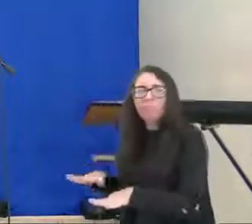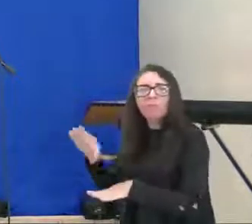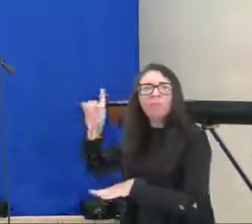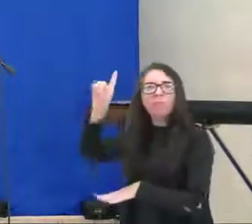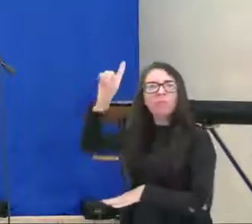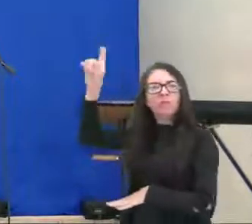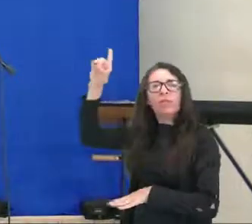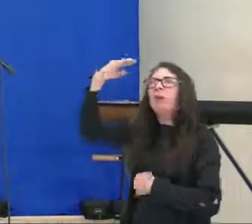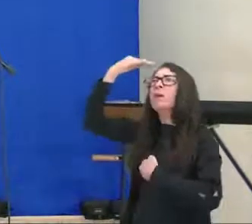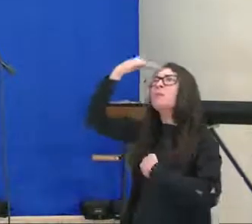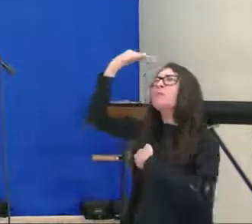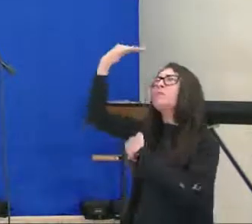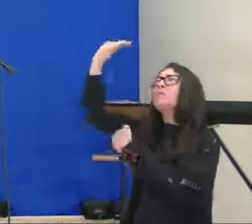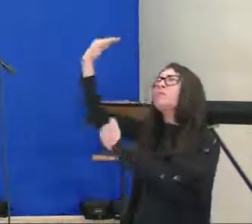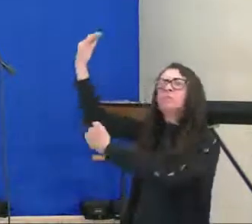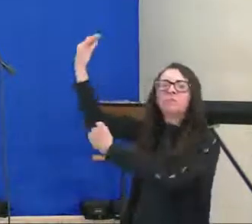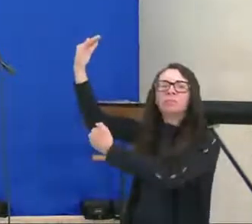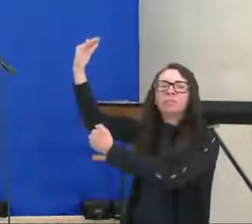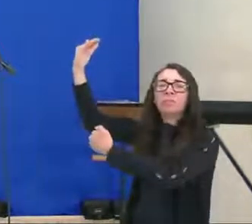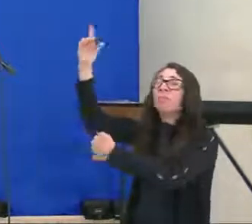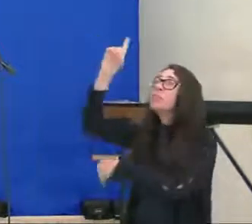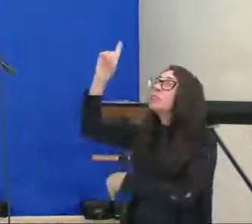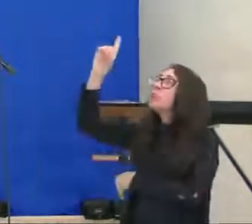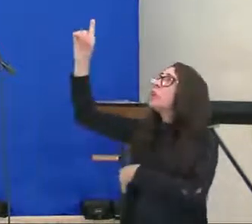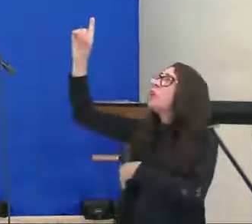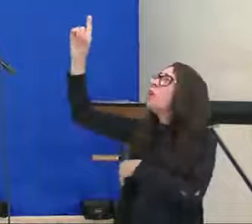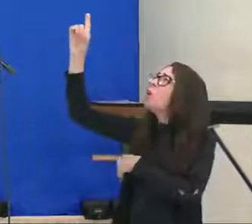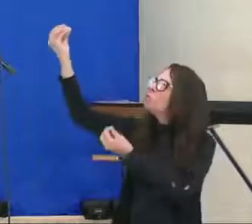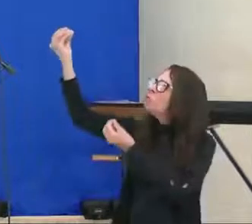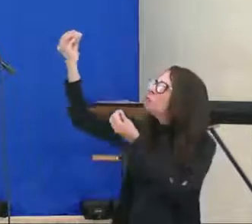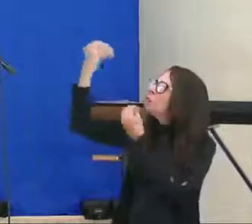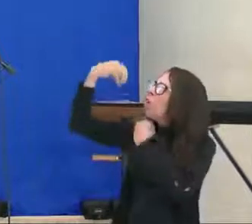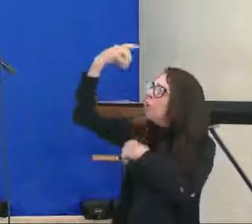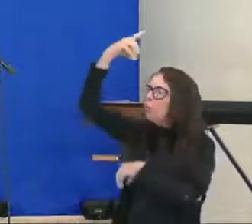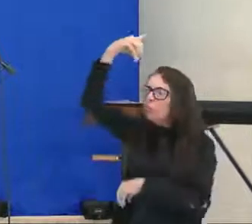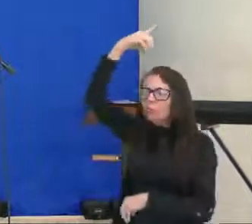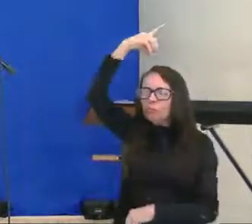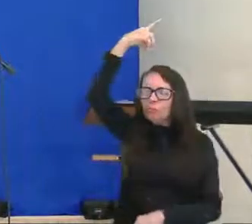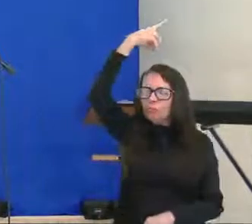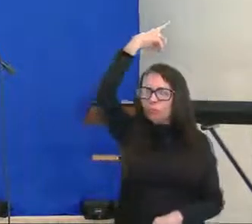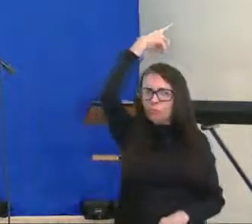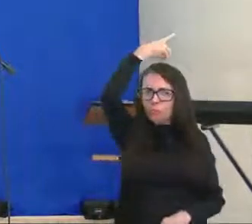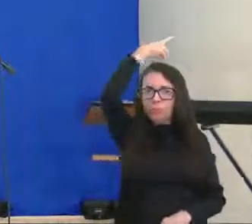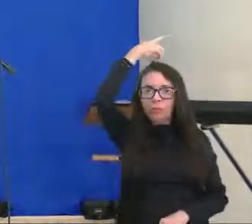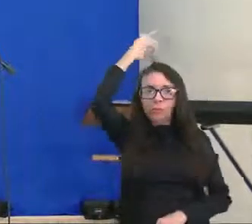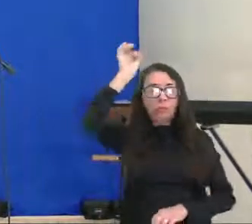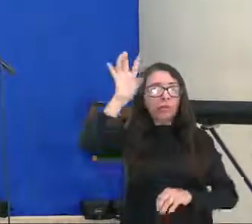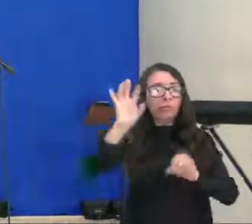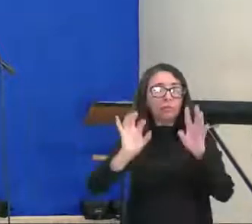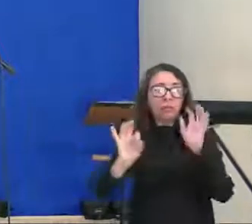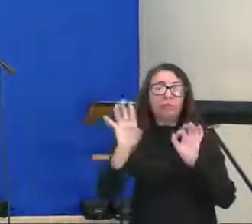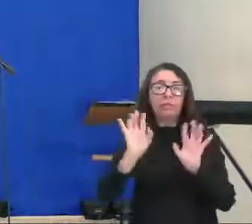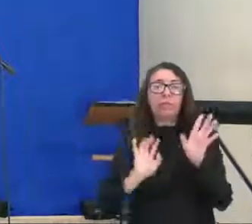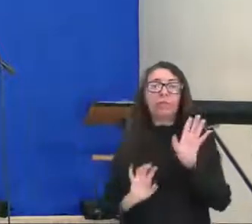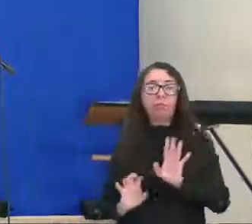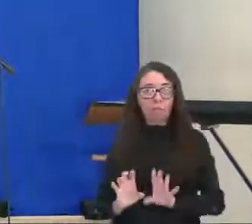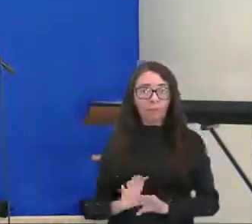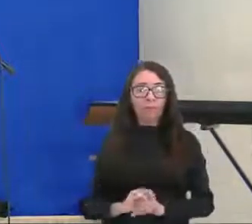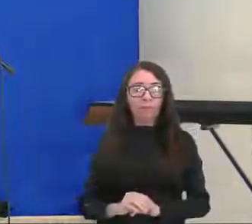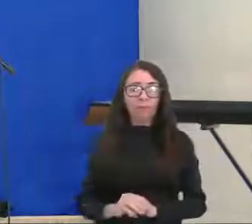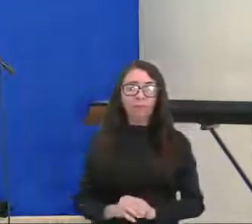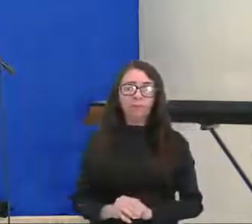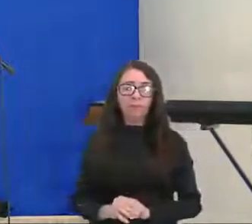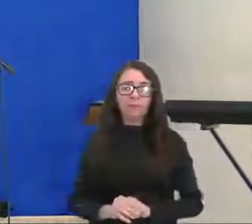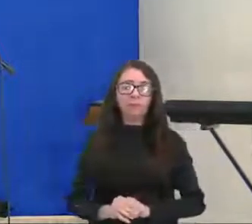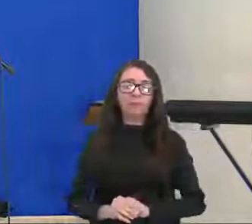não para o nosso próprio ego, mas para o bem do corpo de Cristo, espiritualmente falando. É para